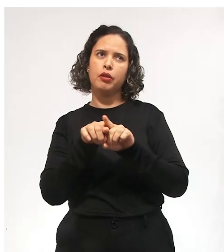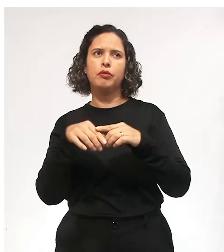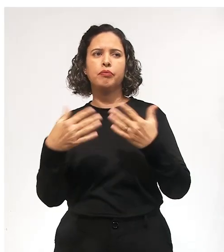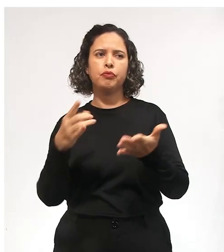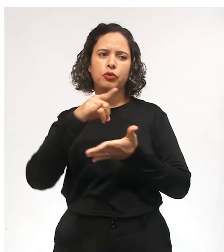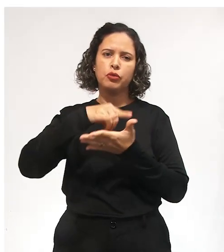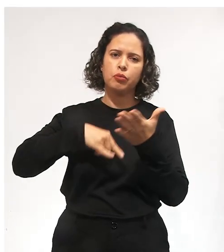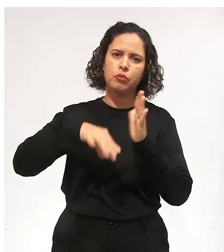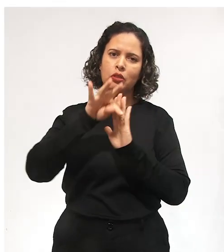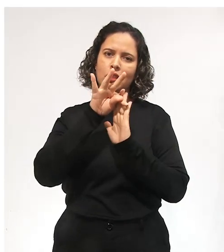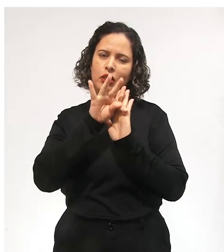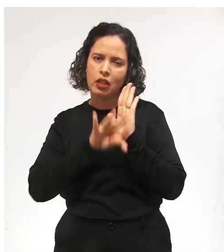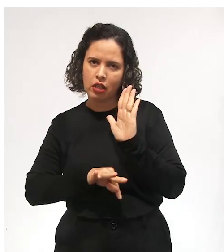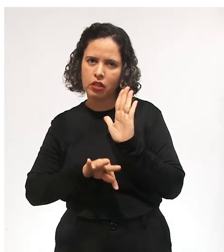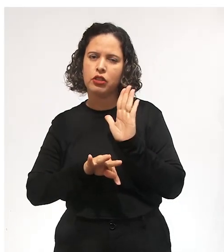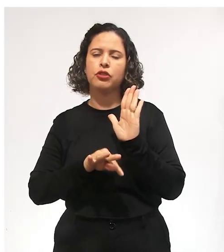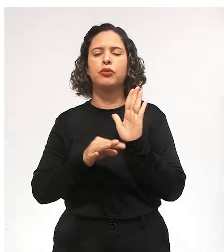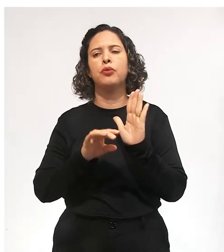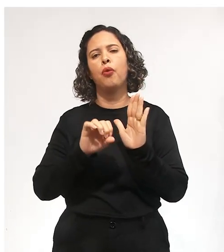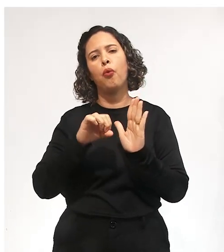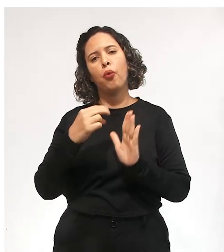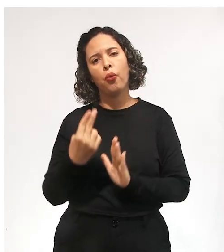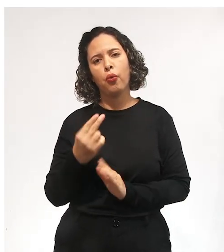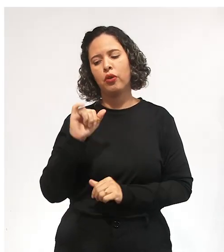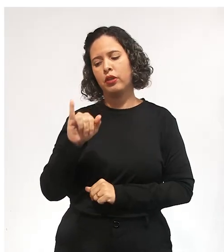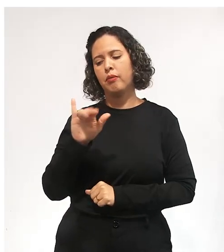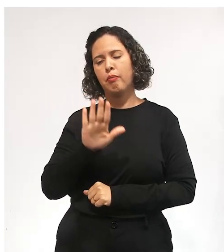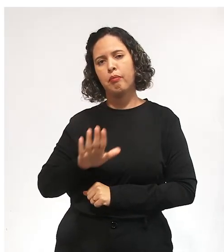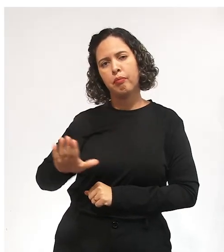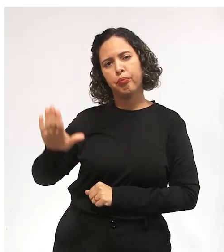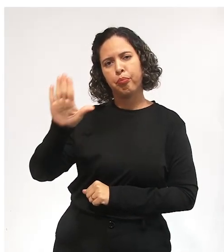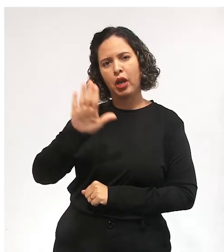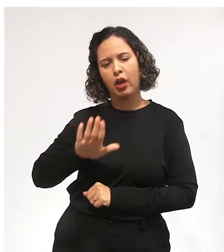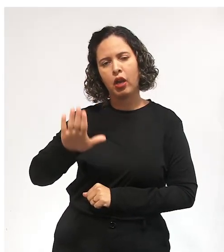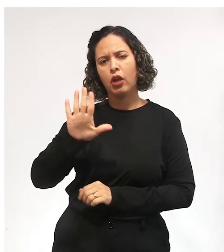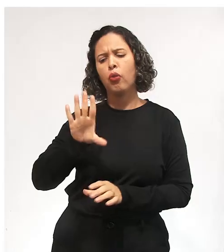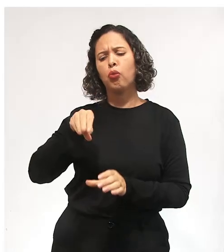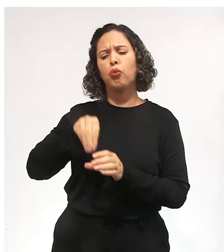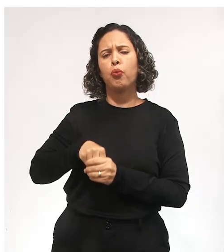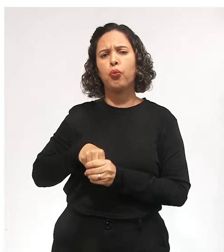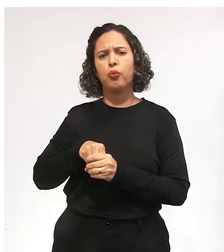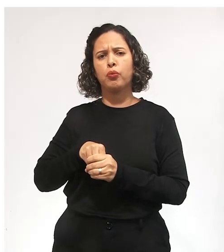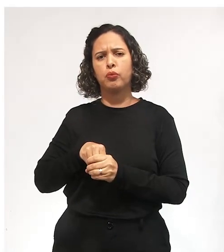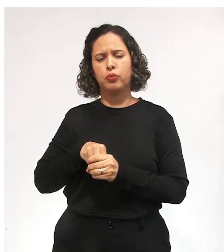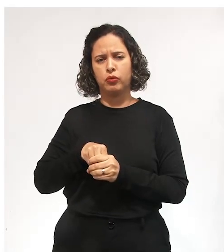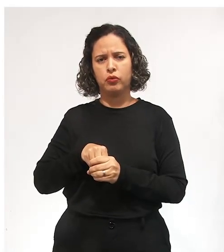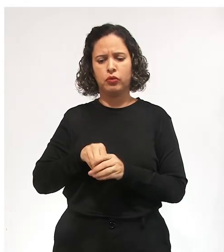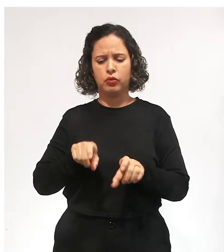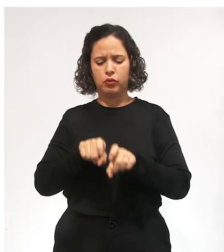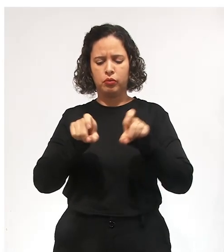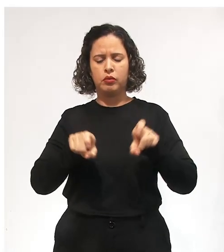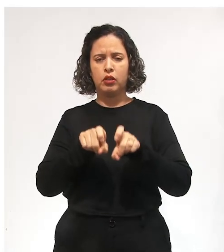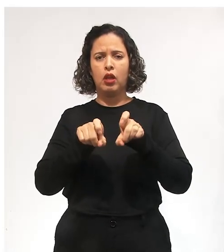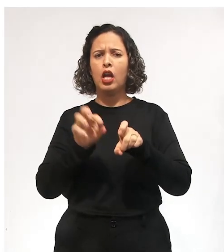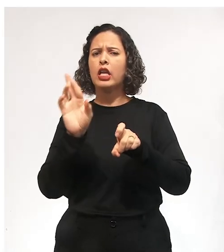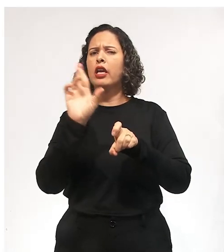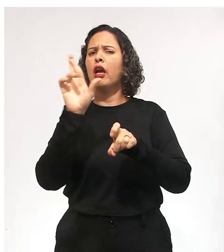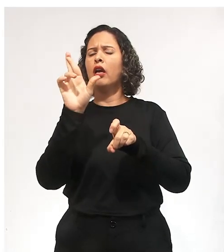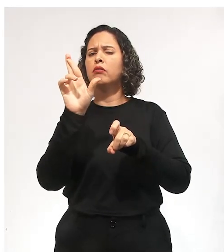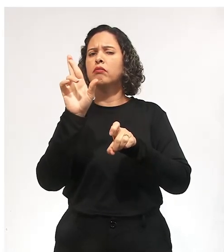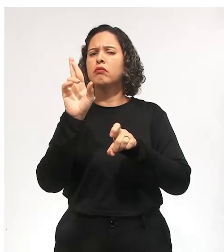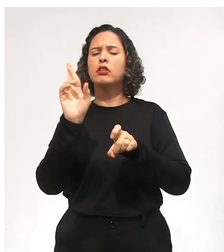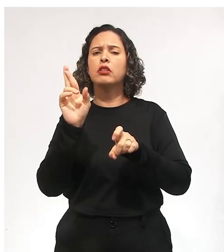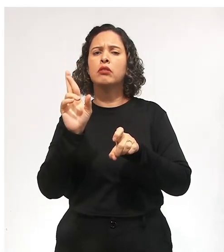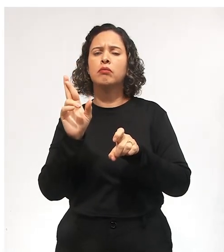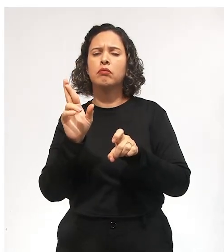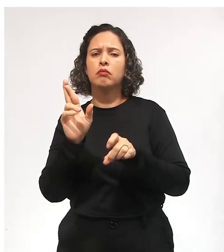texto, para editar uma imagem, tudo isso acontecendo dentro do ambiente computacional, alguém tem que gerenciar